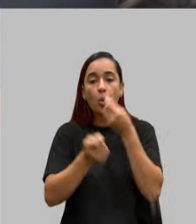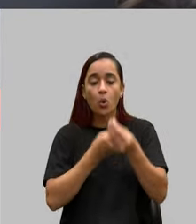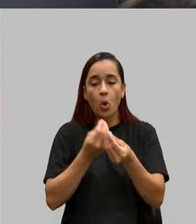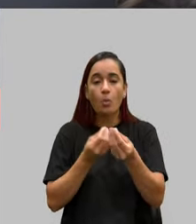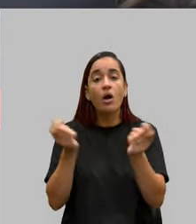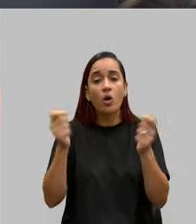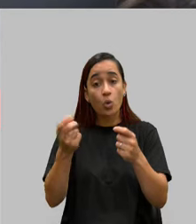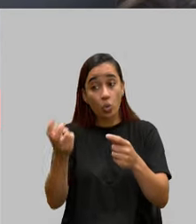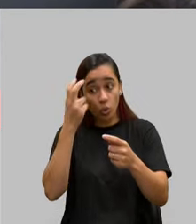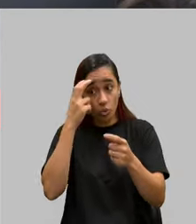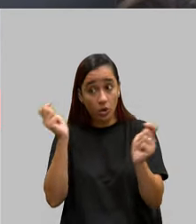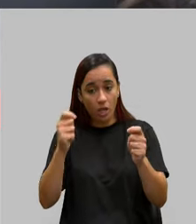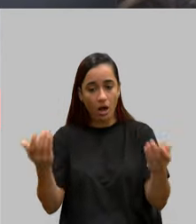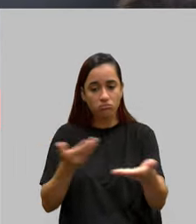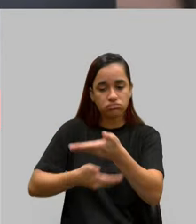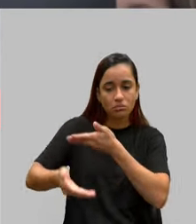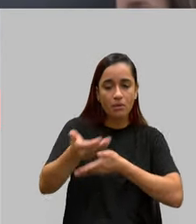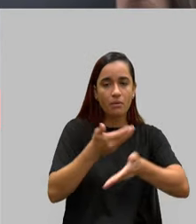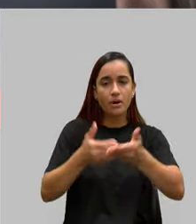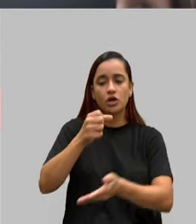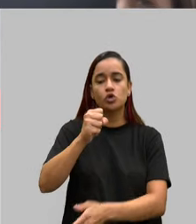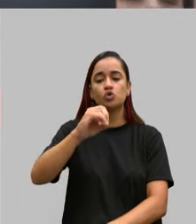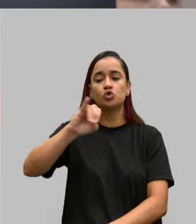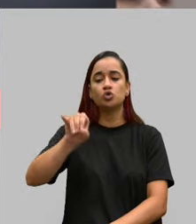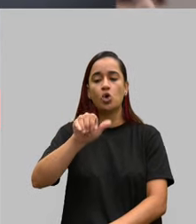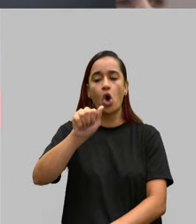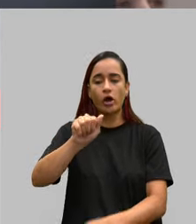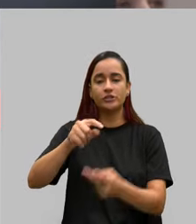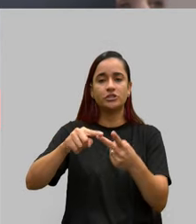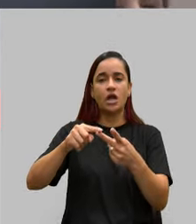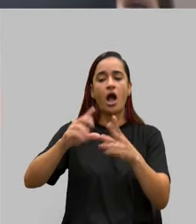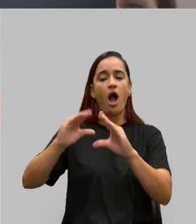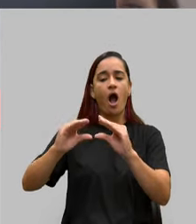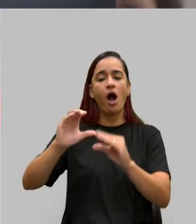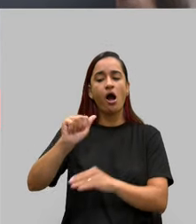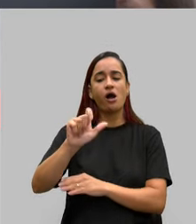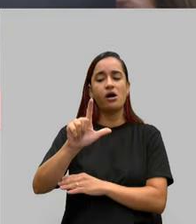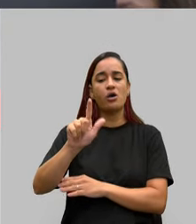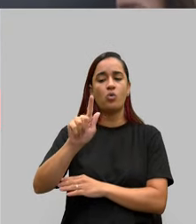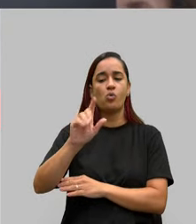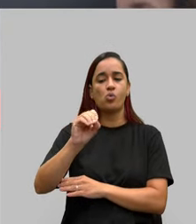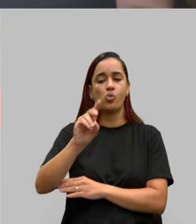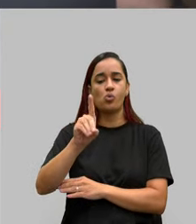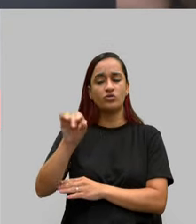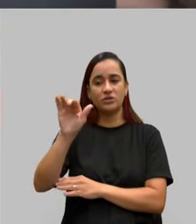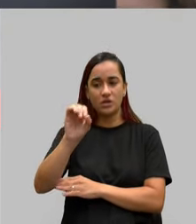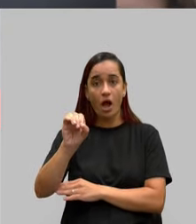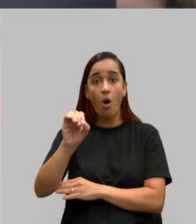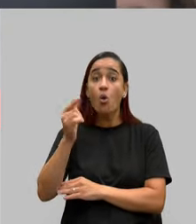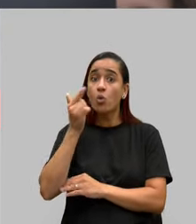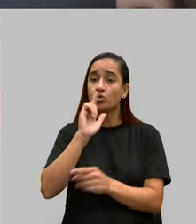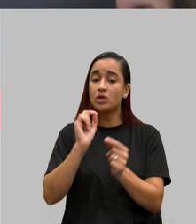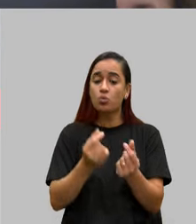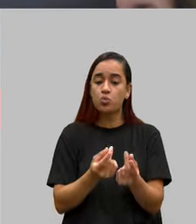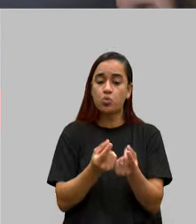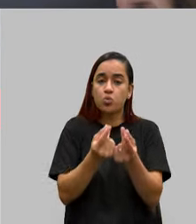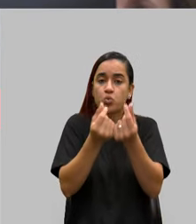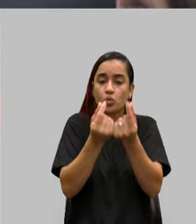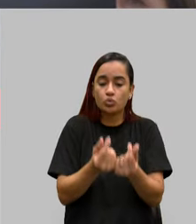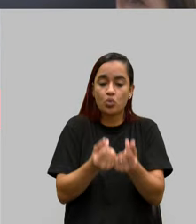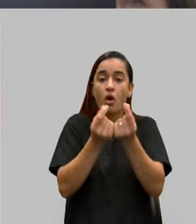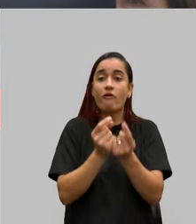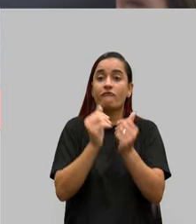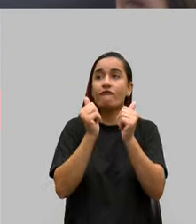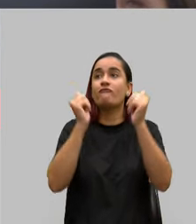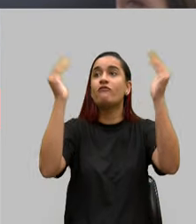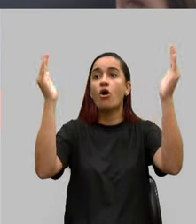cultura que pode intercalar com algodão é uma cultura que tem dado muito dinheiro mundo aa que dinheiro mundo afora Olha